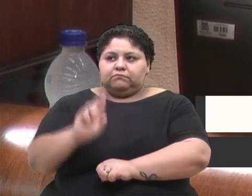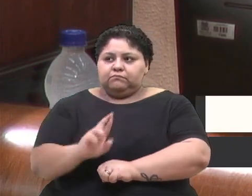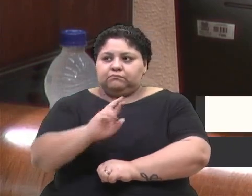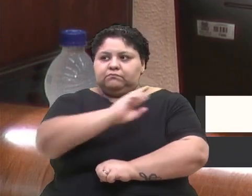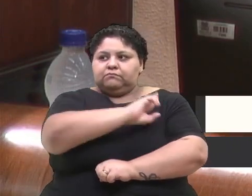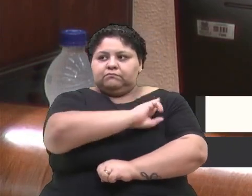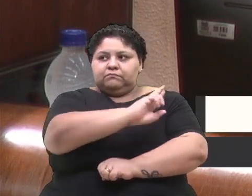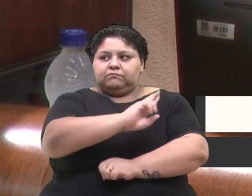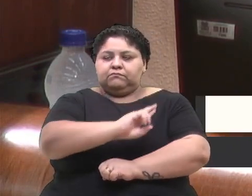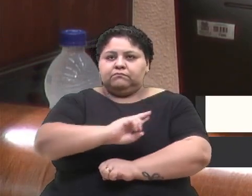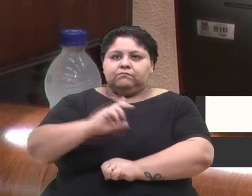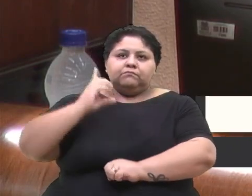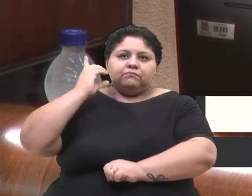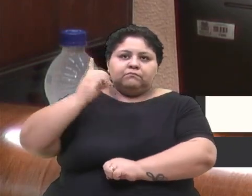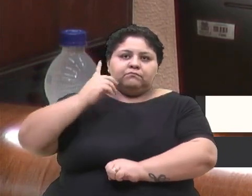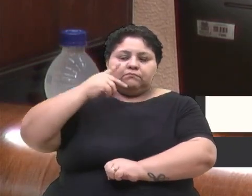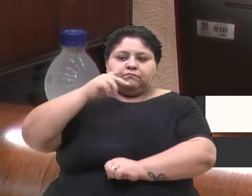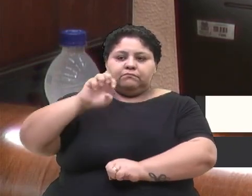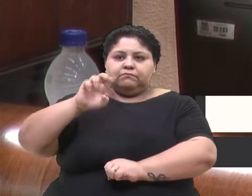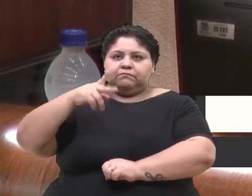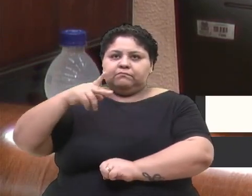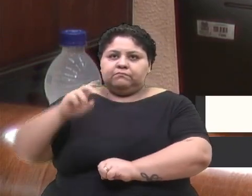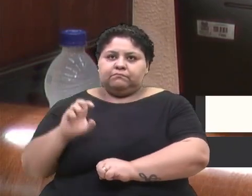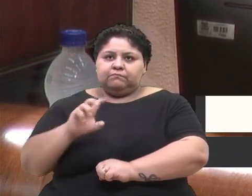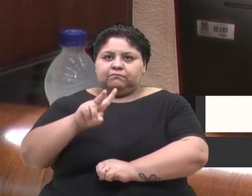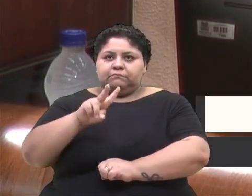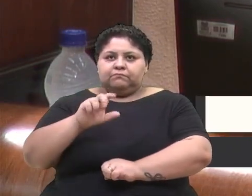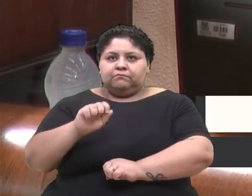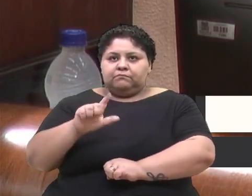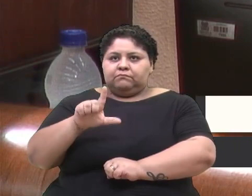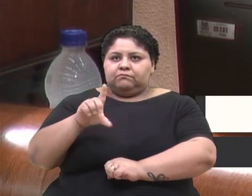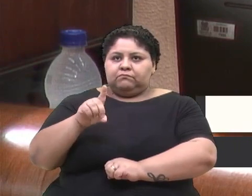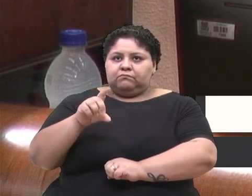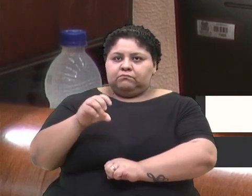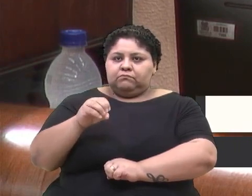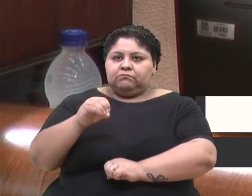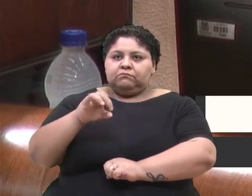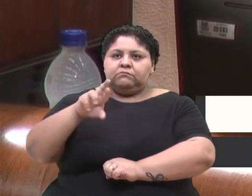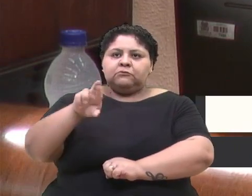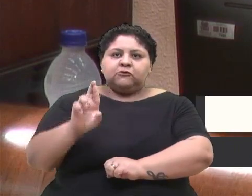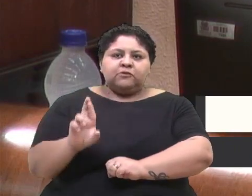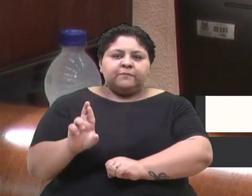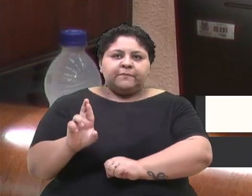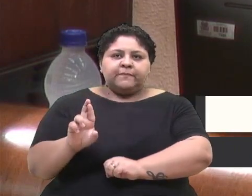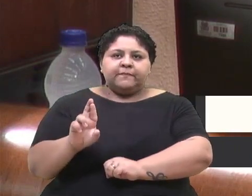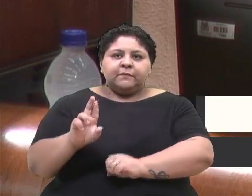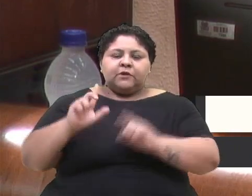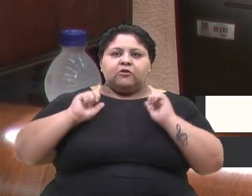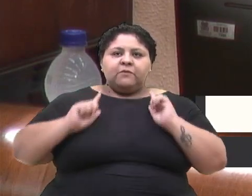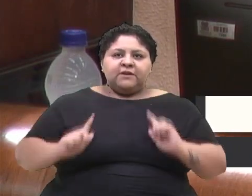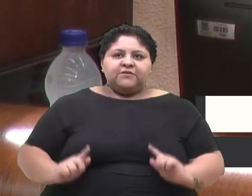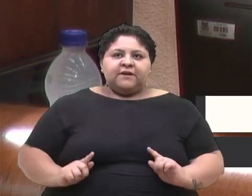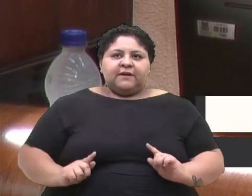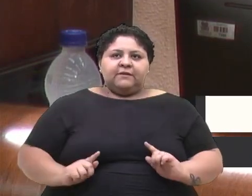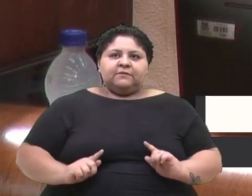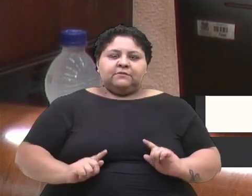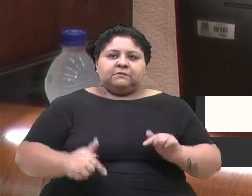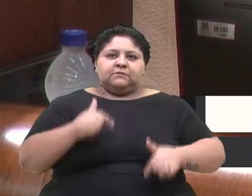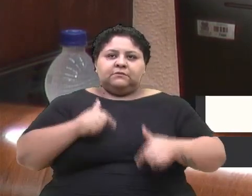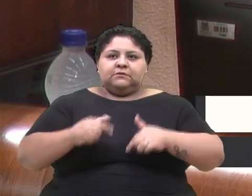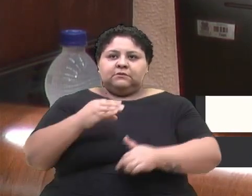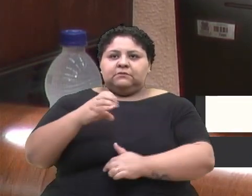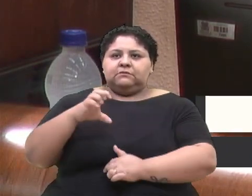Representando o deputado estadual Pepe Vargas, Valdoir da Rosa. Gerente operacional da